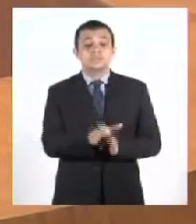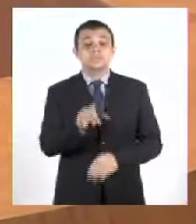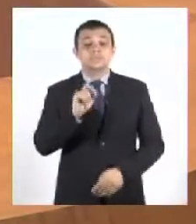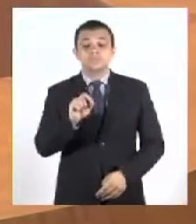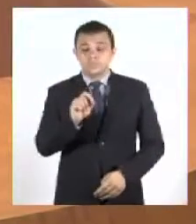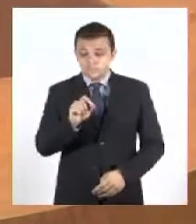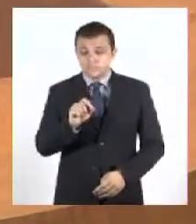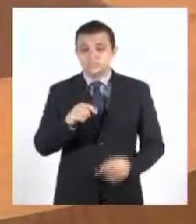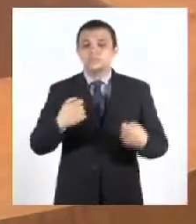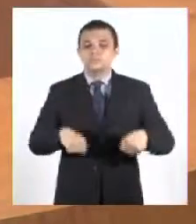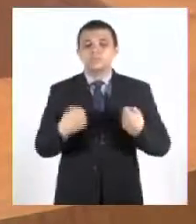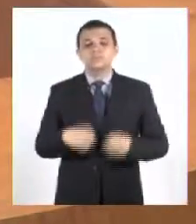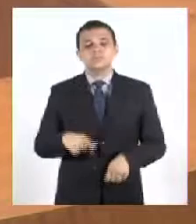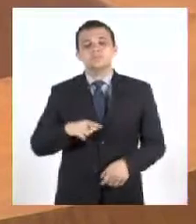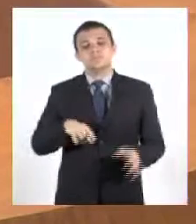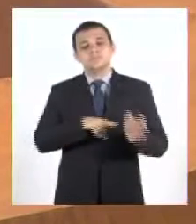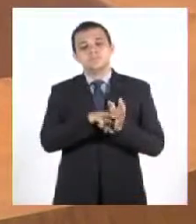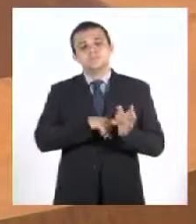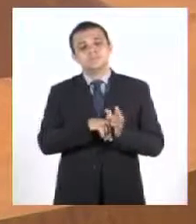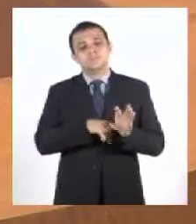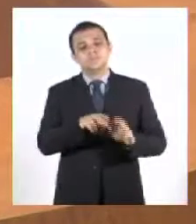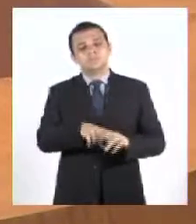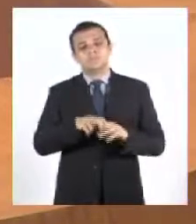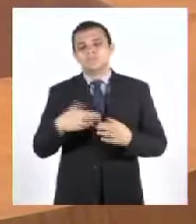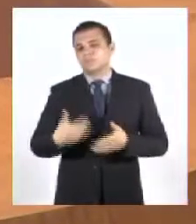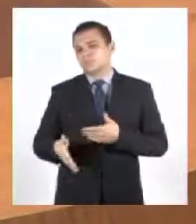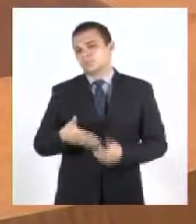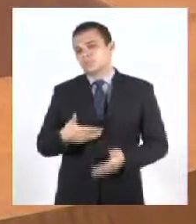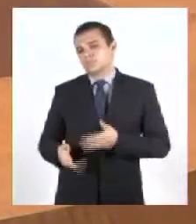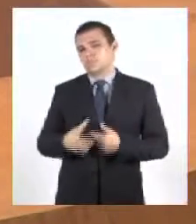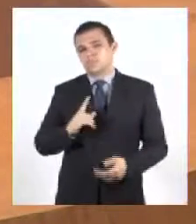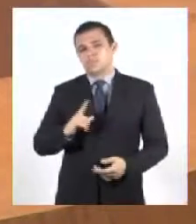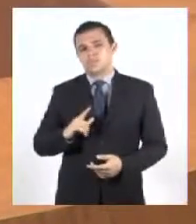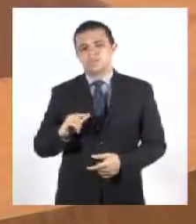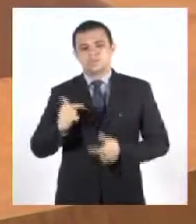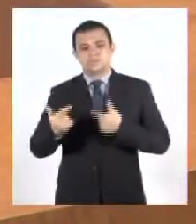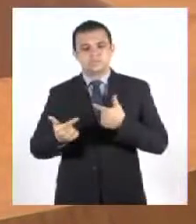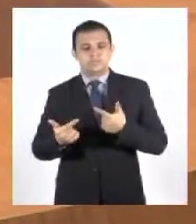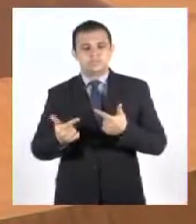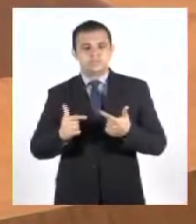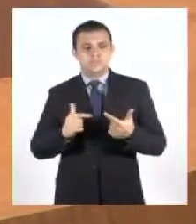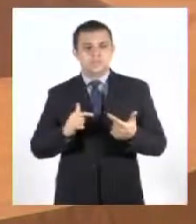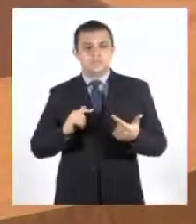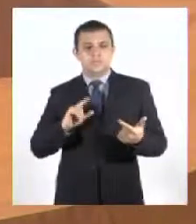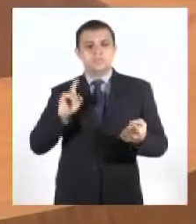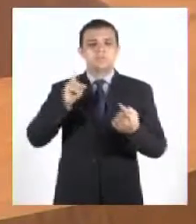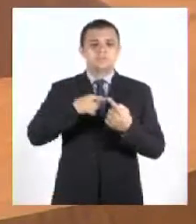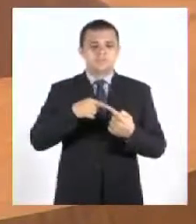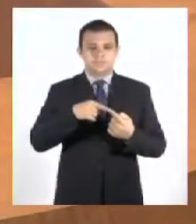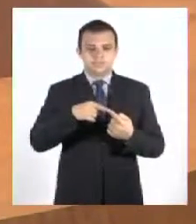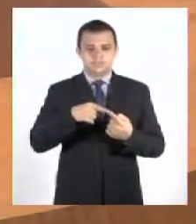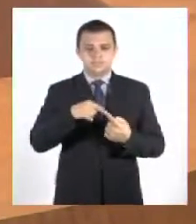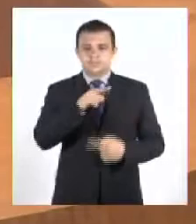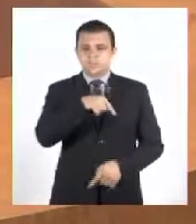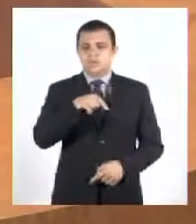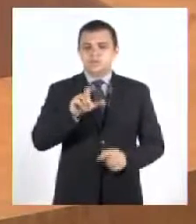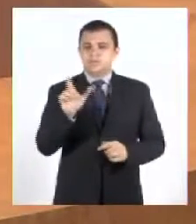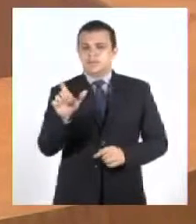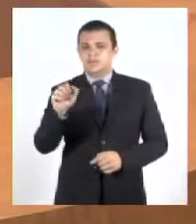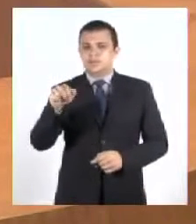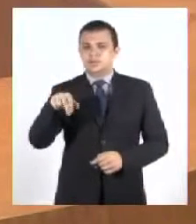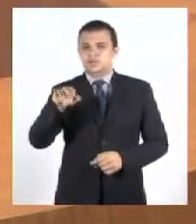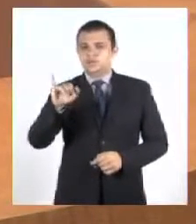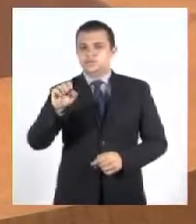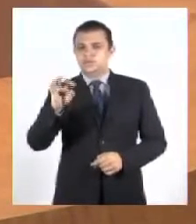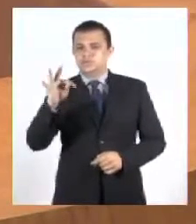ser prestigiada, independentemente do alcance que se dê ao conceito de anistia. O certo é que